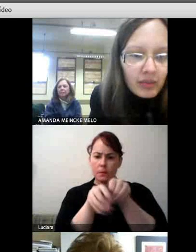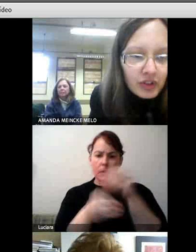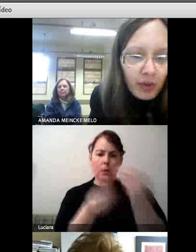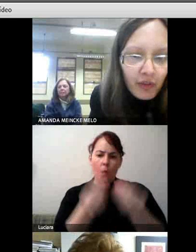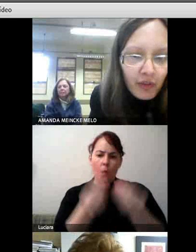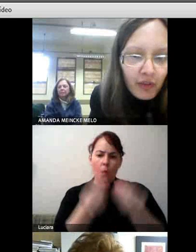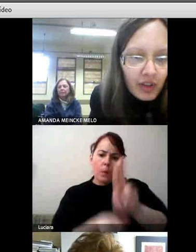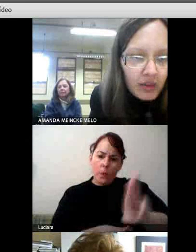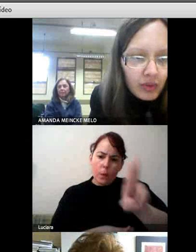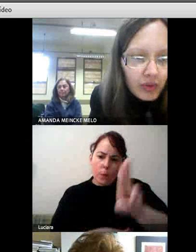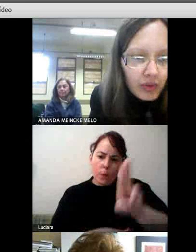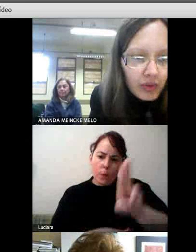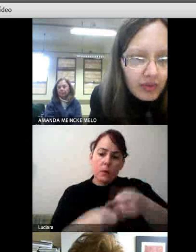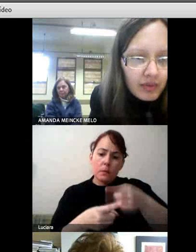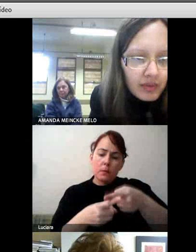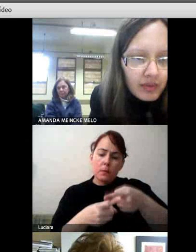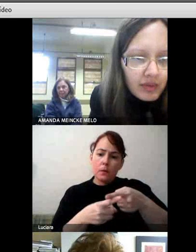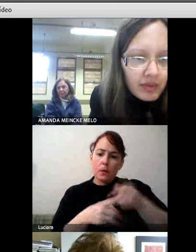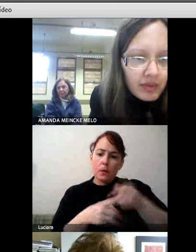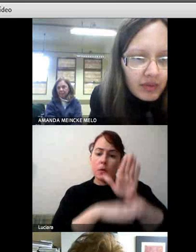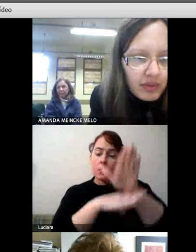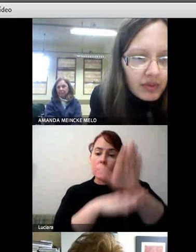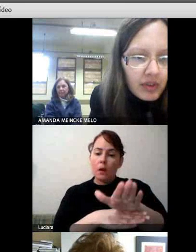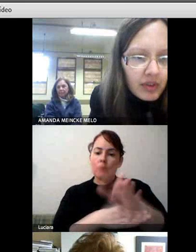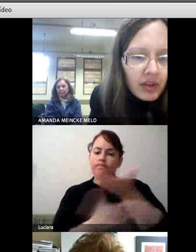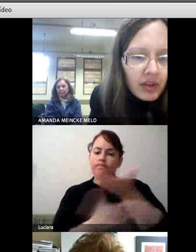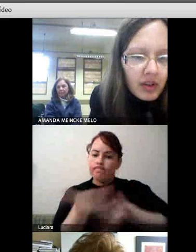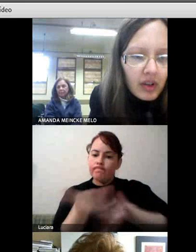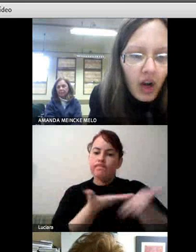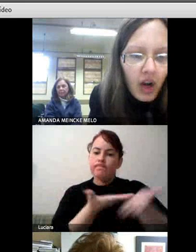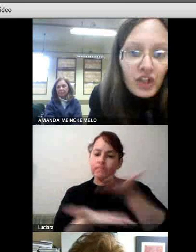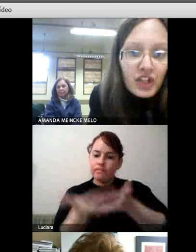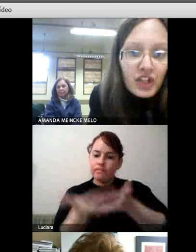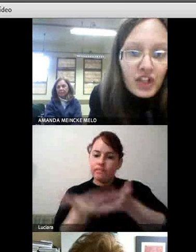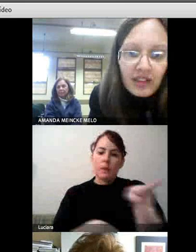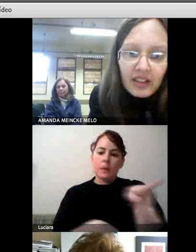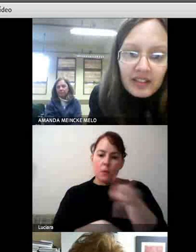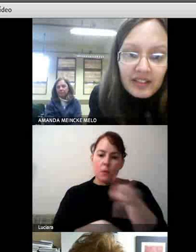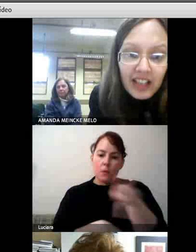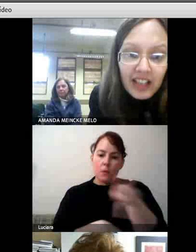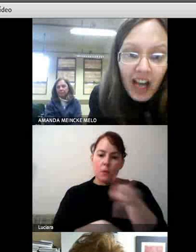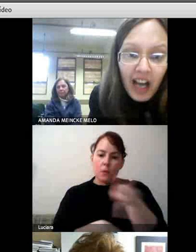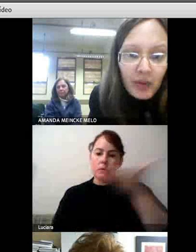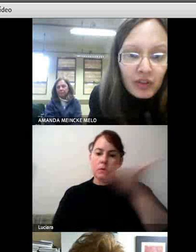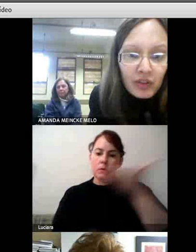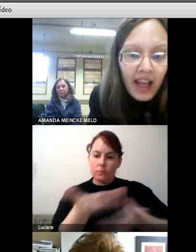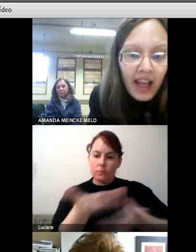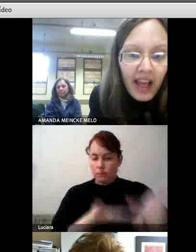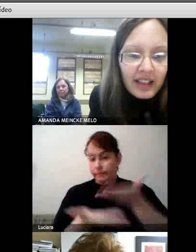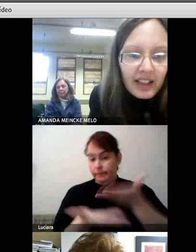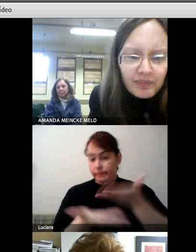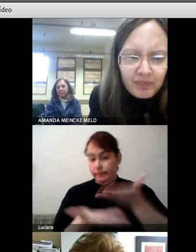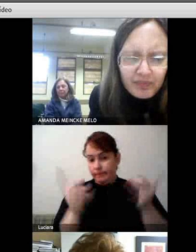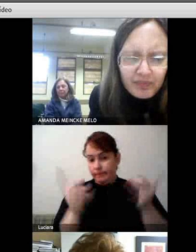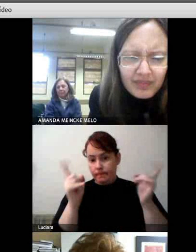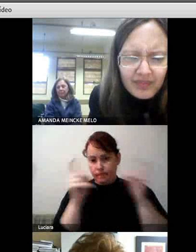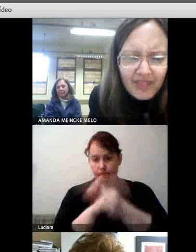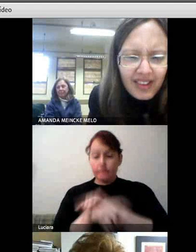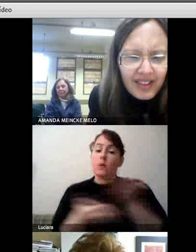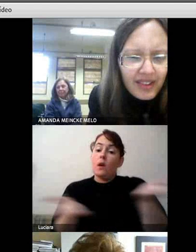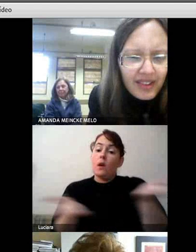de professor-aluno. Assim, professora Léa, hoje trabalho em Porto Alegre. Sou egresso de